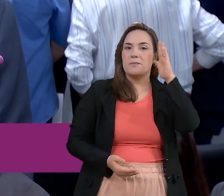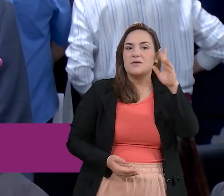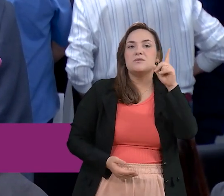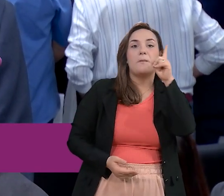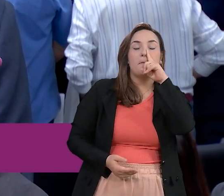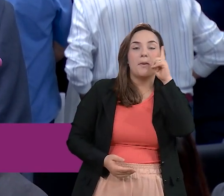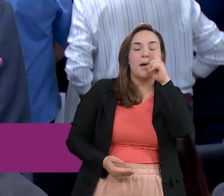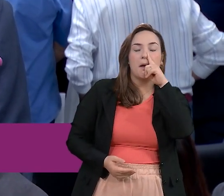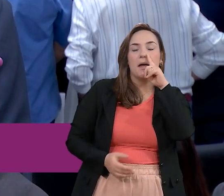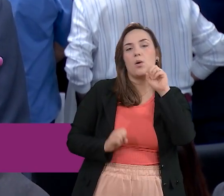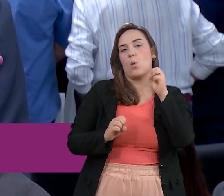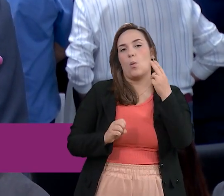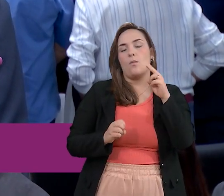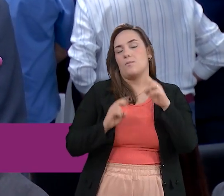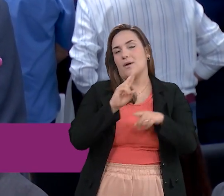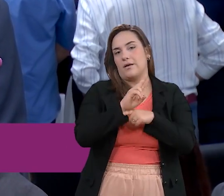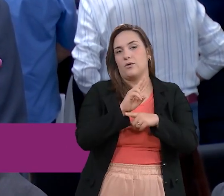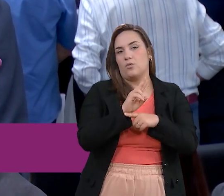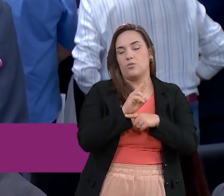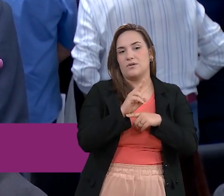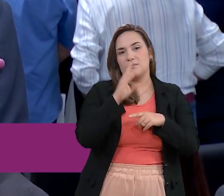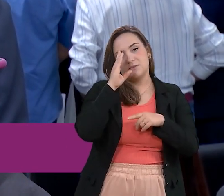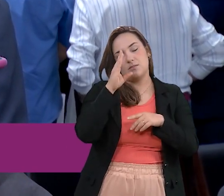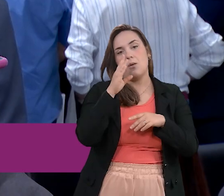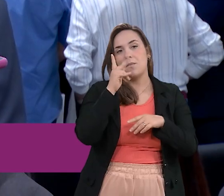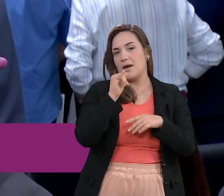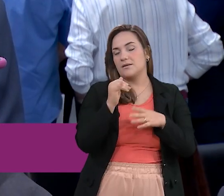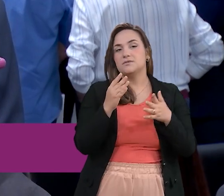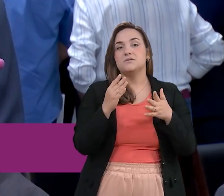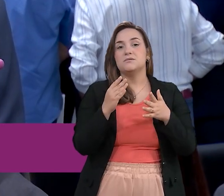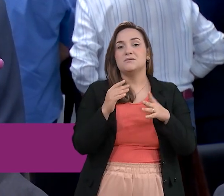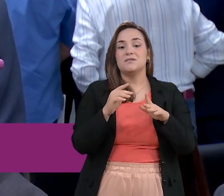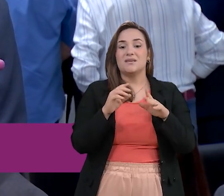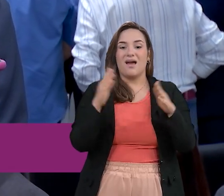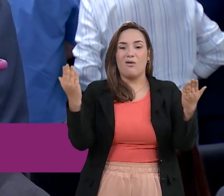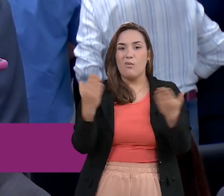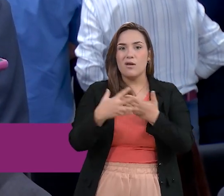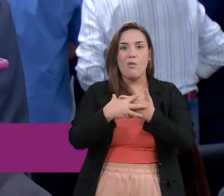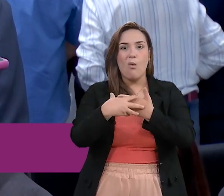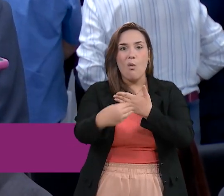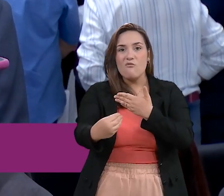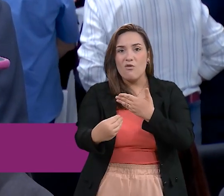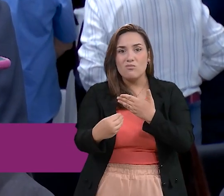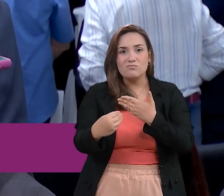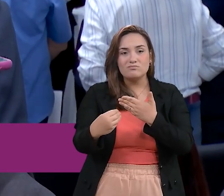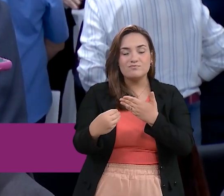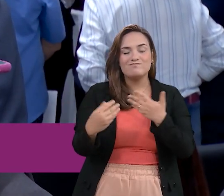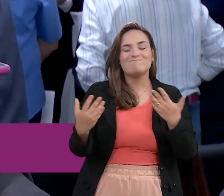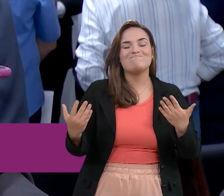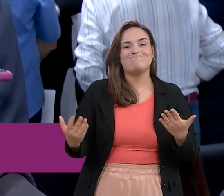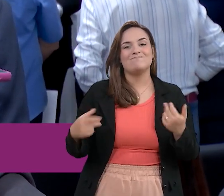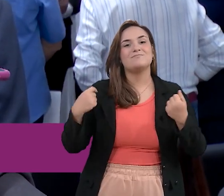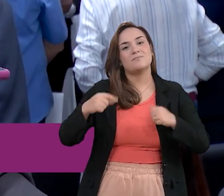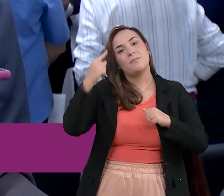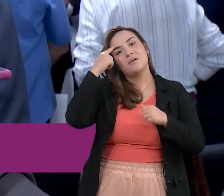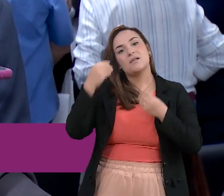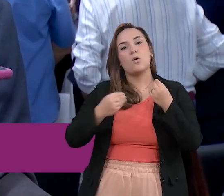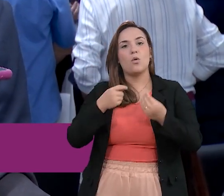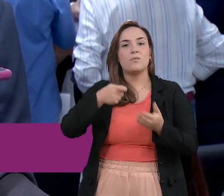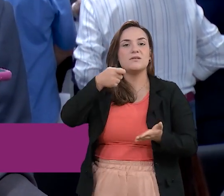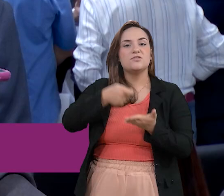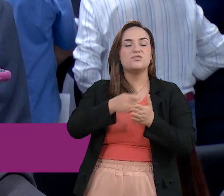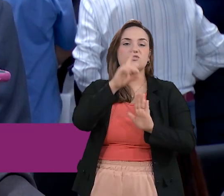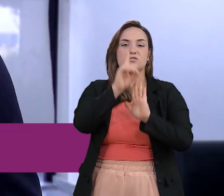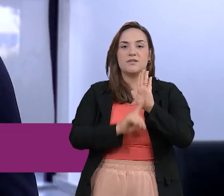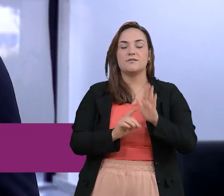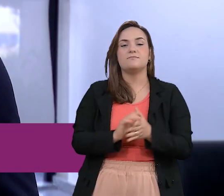Principalmente as mães e que estão em situação de orfandade e por isso nós temos que também pensar na garantia